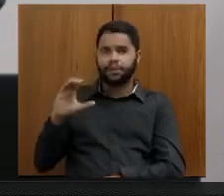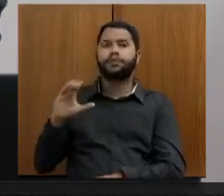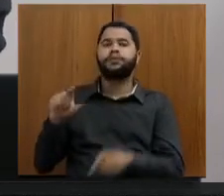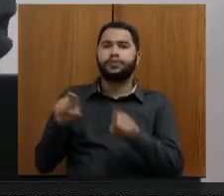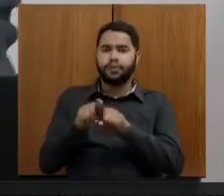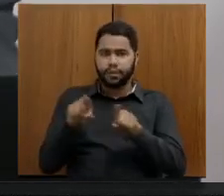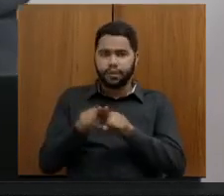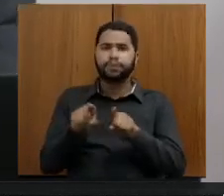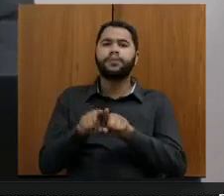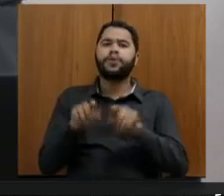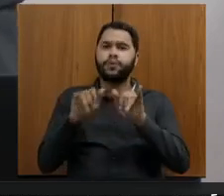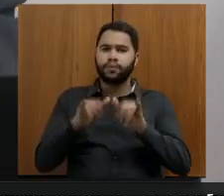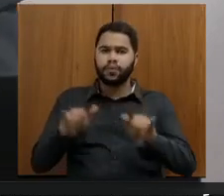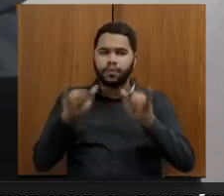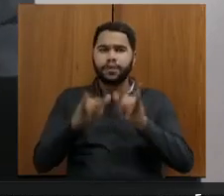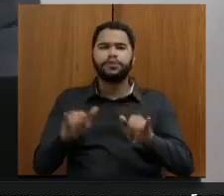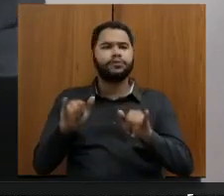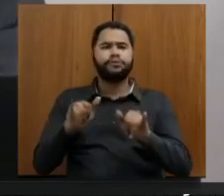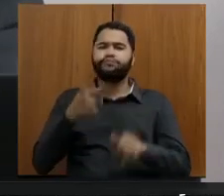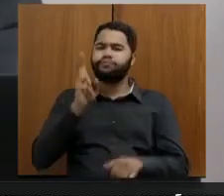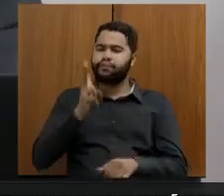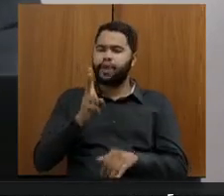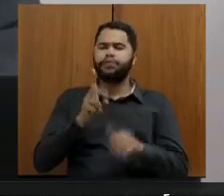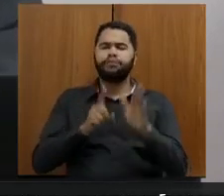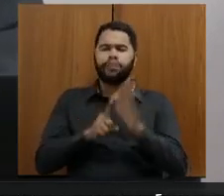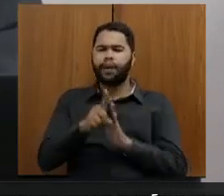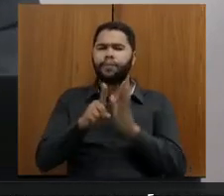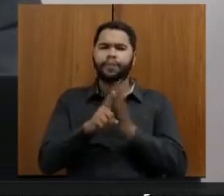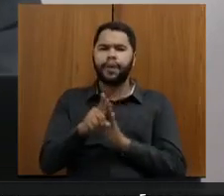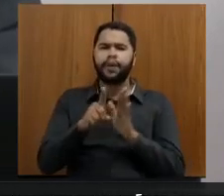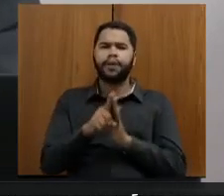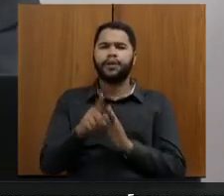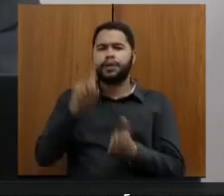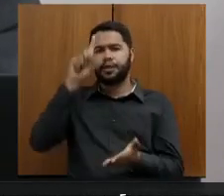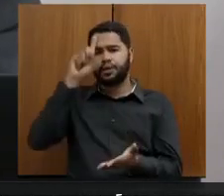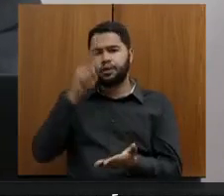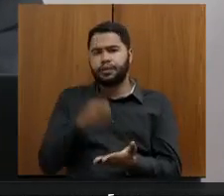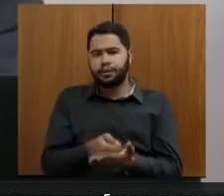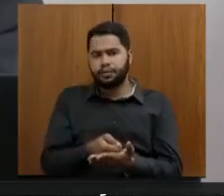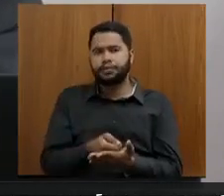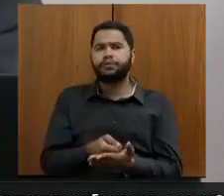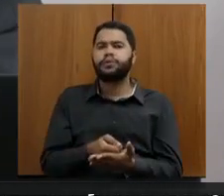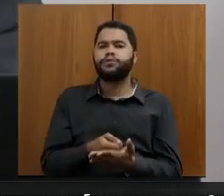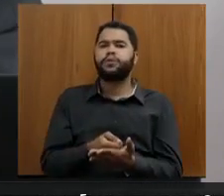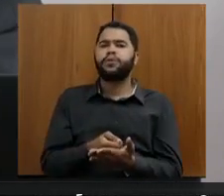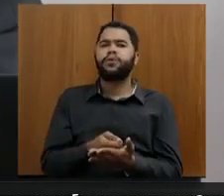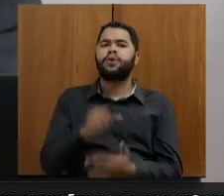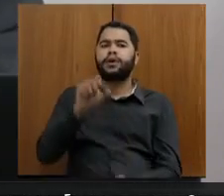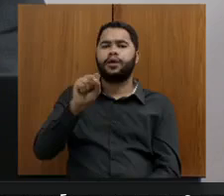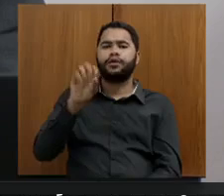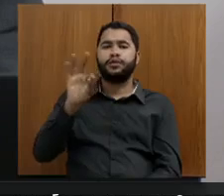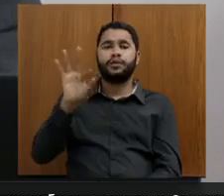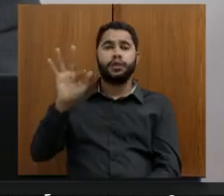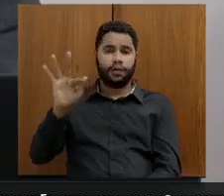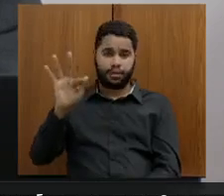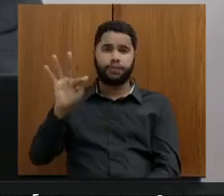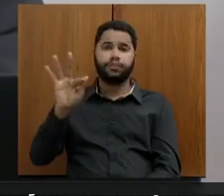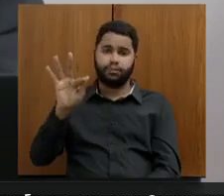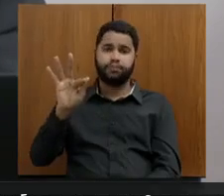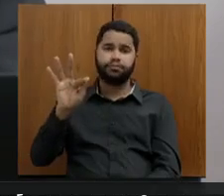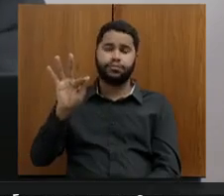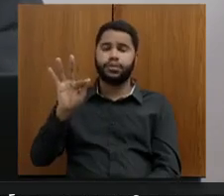vinha com ação judicial questionando a mesma coisa houve a decisão do supremo tribunal federal do